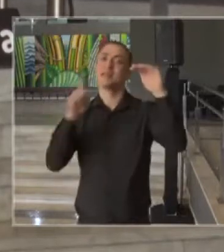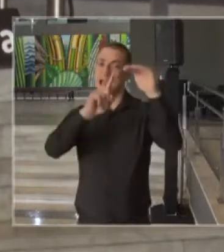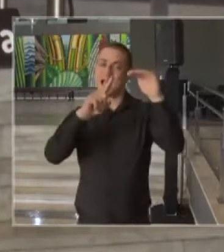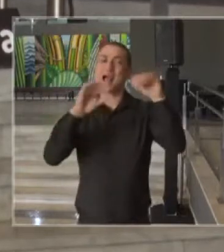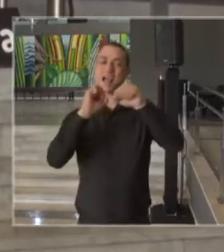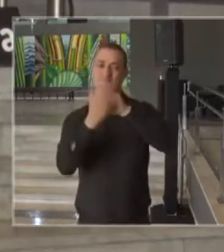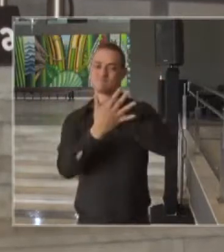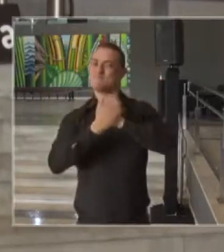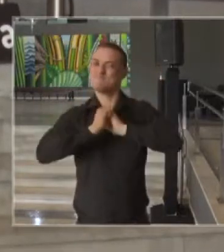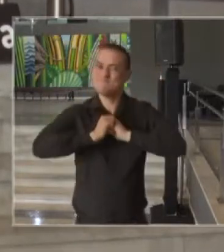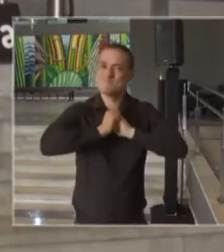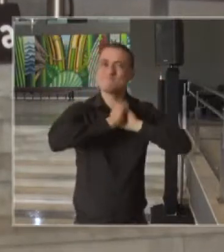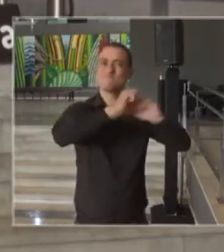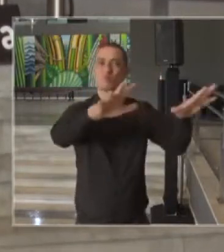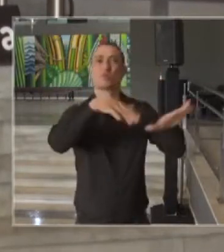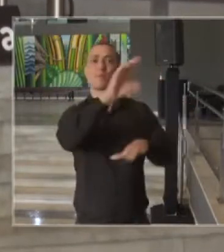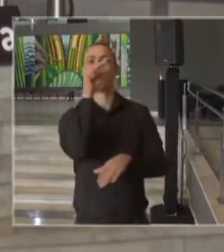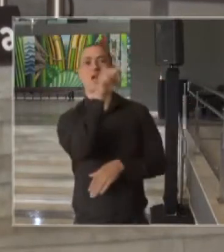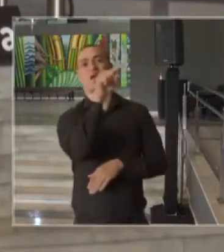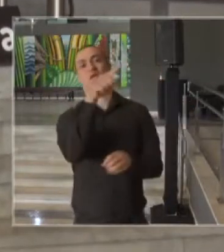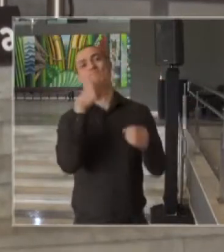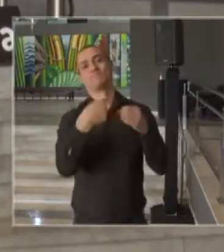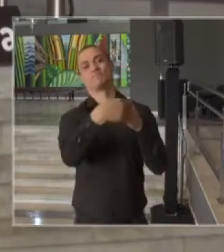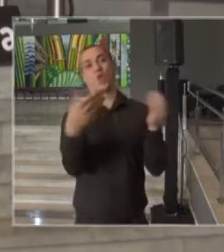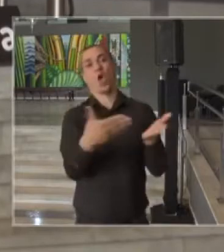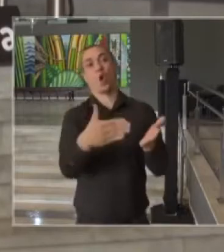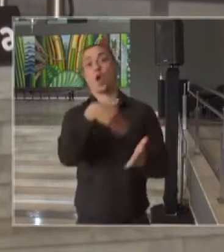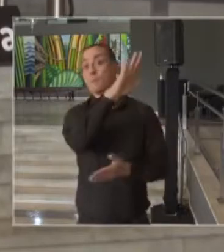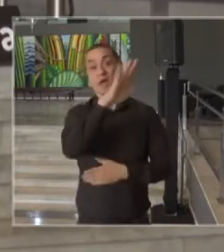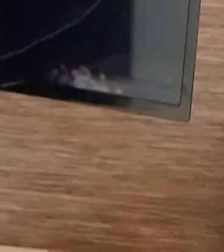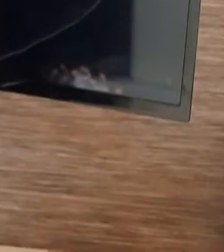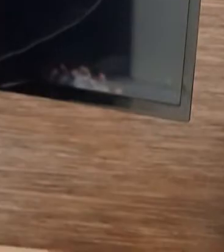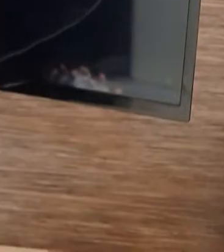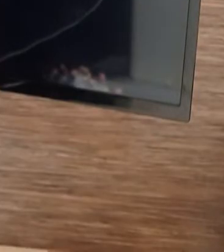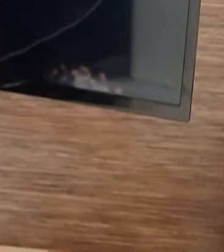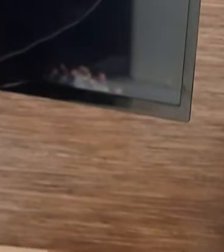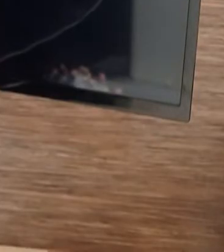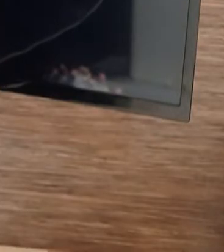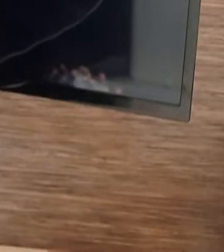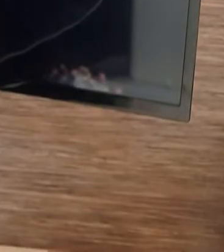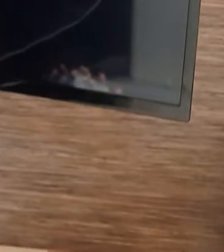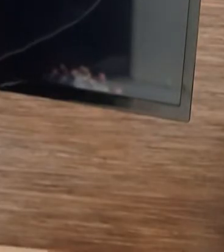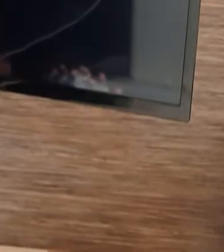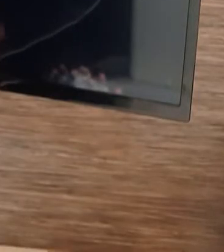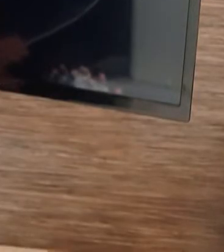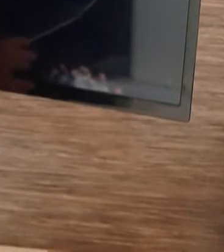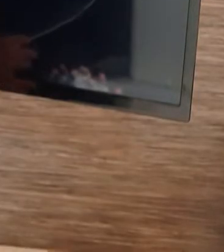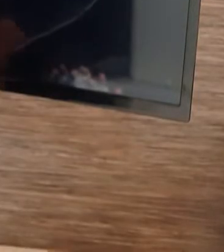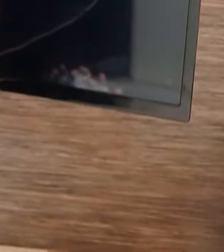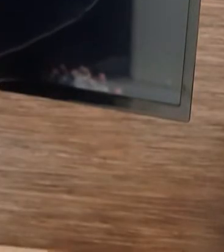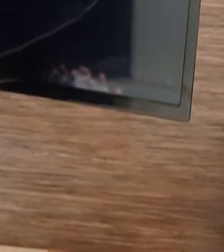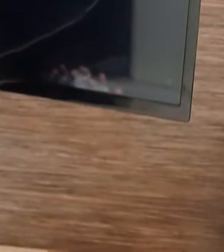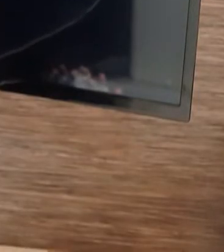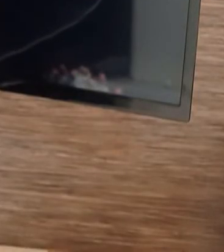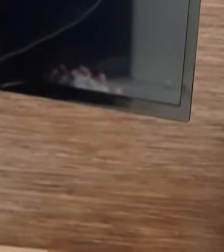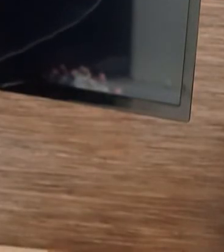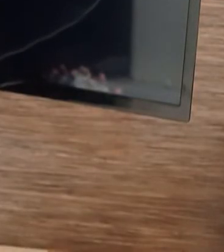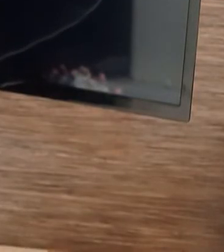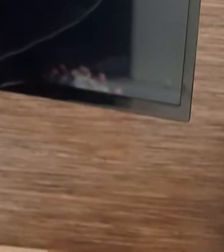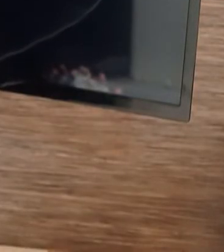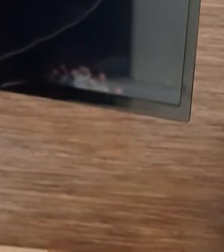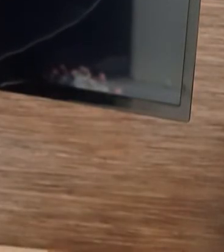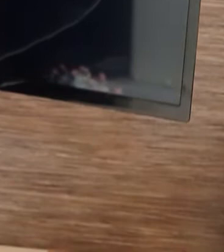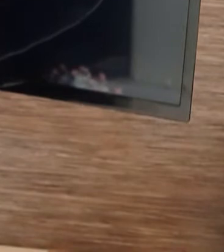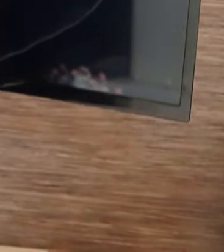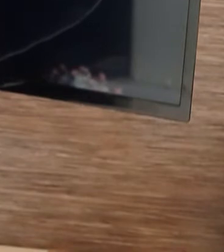interiorização da pandemia que se dá nesse momento que nós passamos o governador joão dória aproveitou a